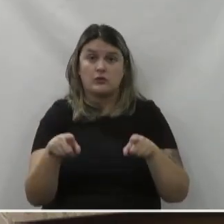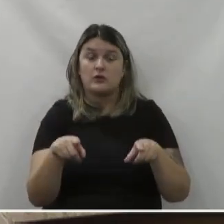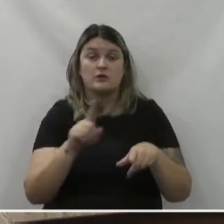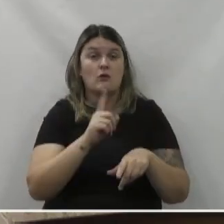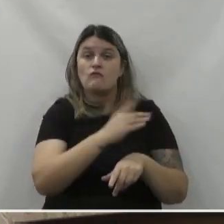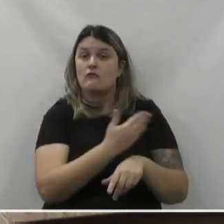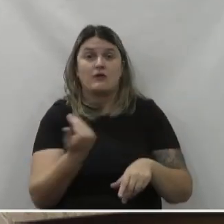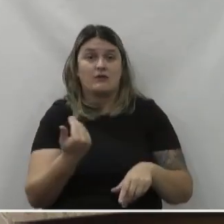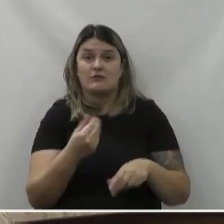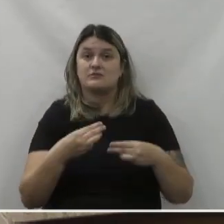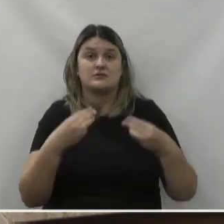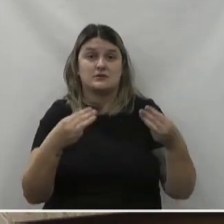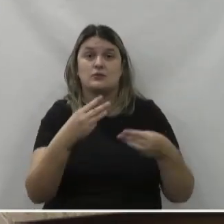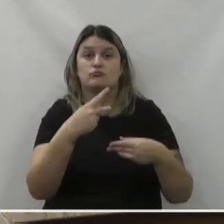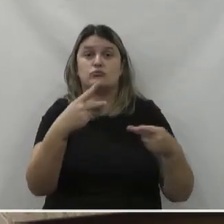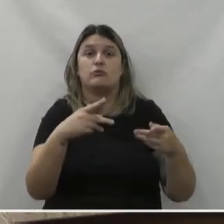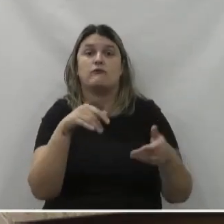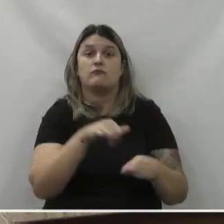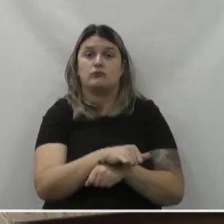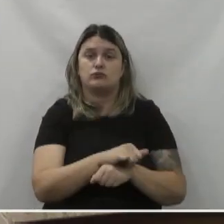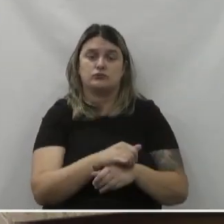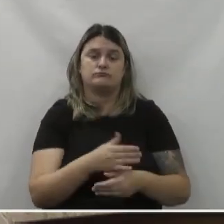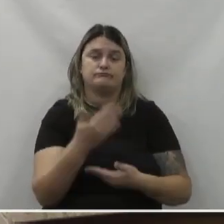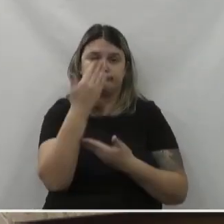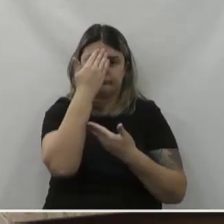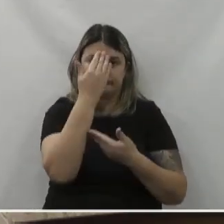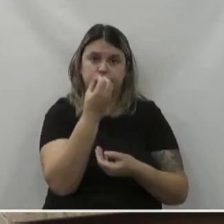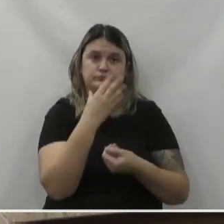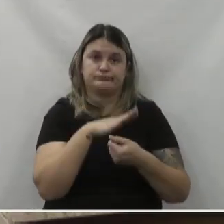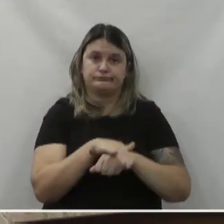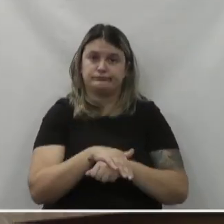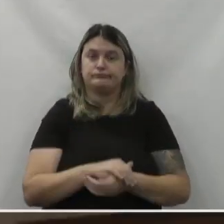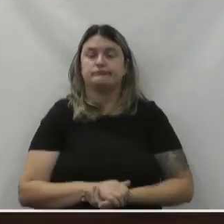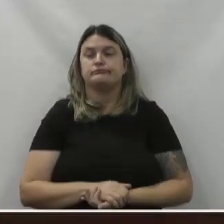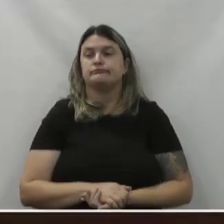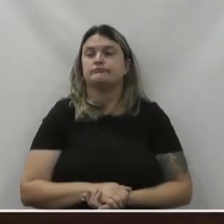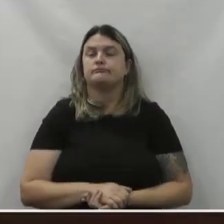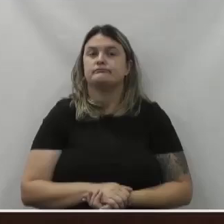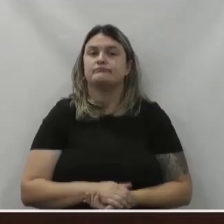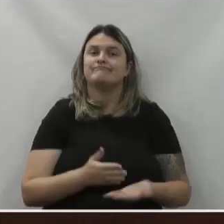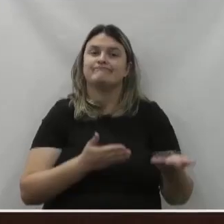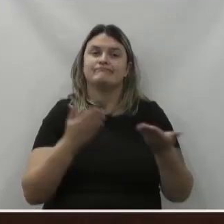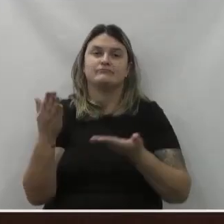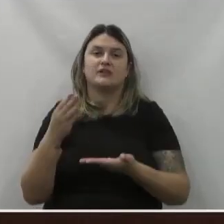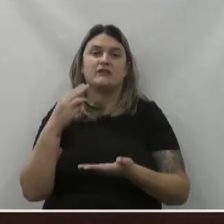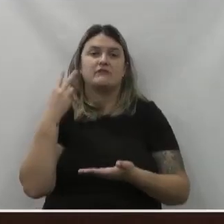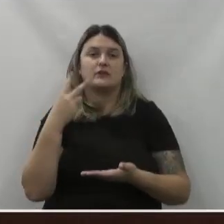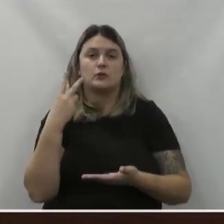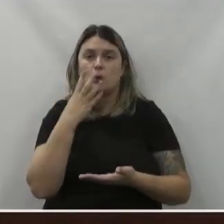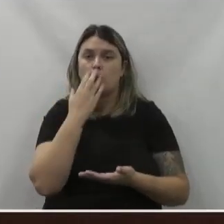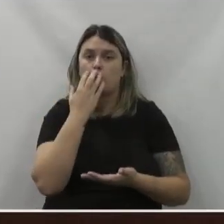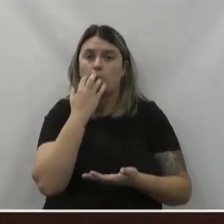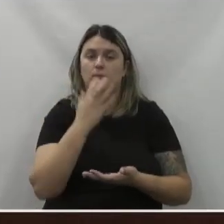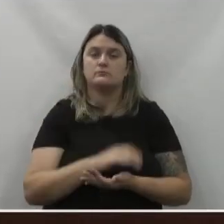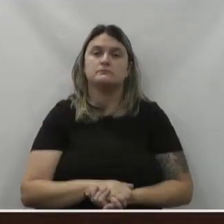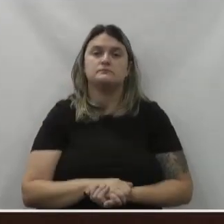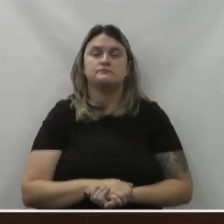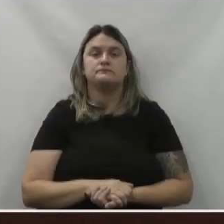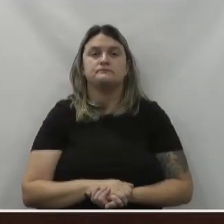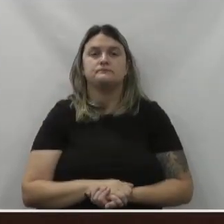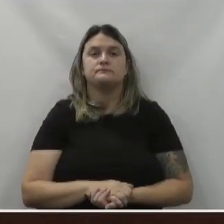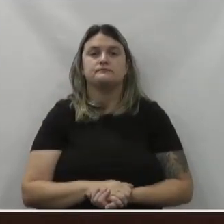esteve. Seria isso. Obrigado e boa noite. Com a palavra, vereador Borracha. Eu queria